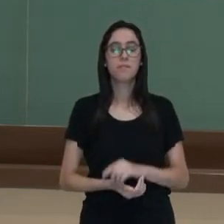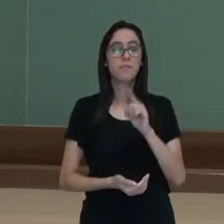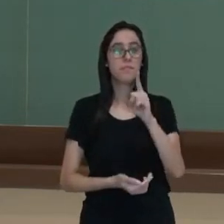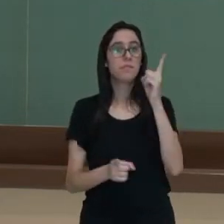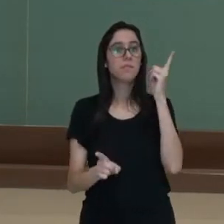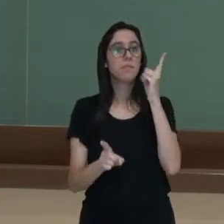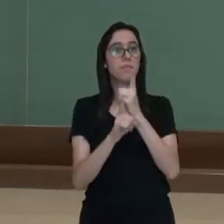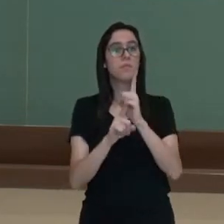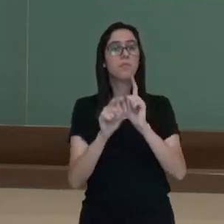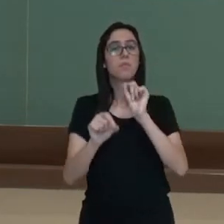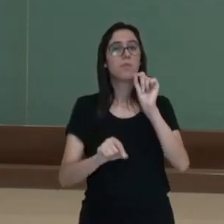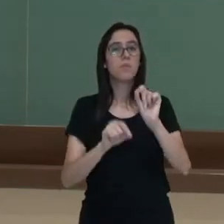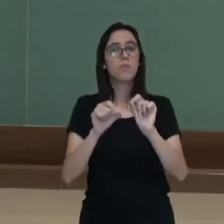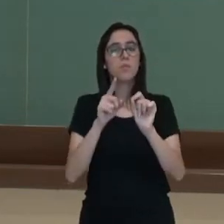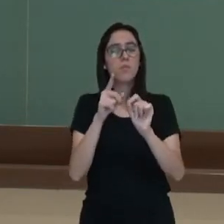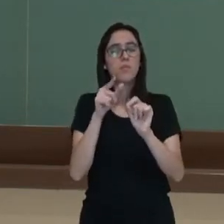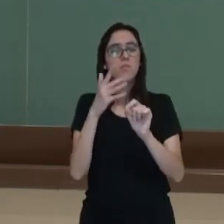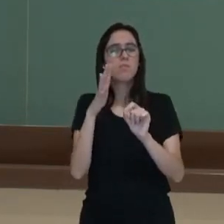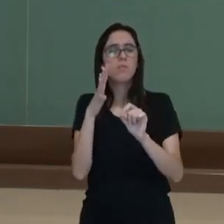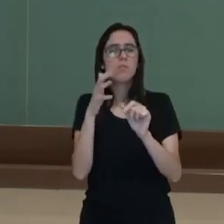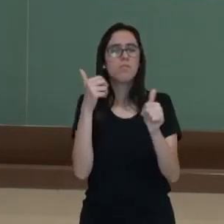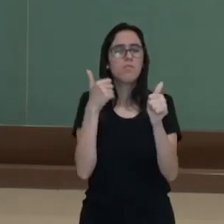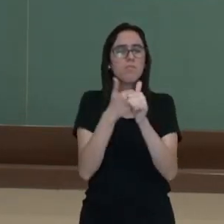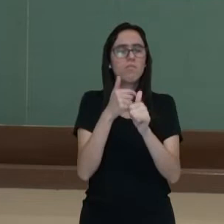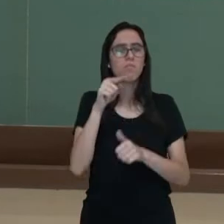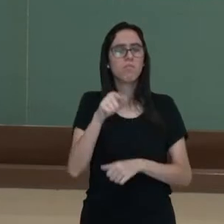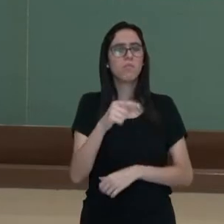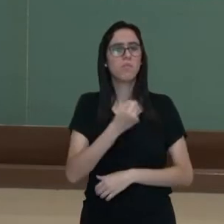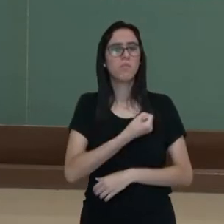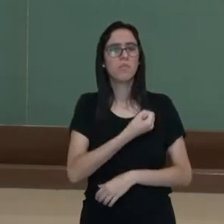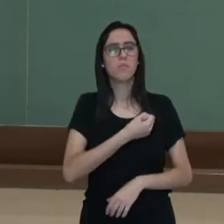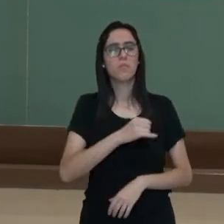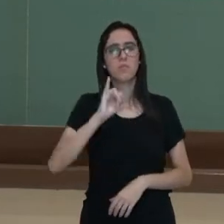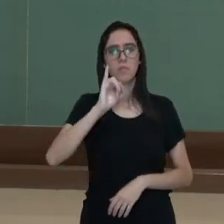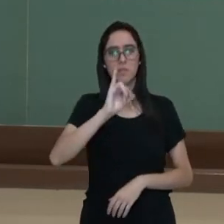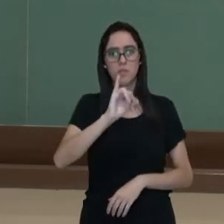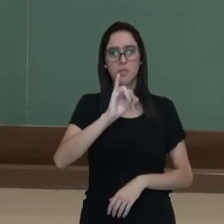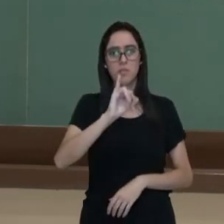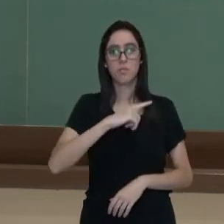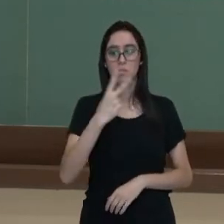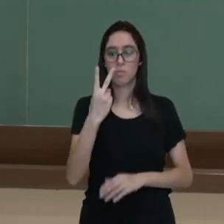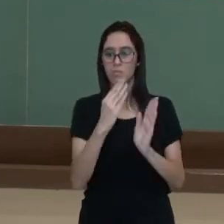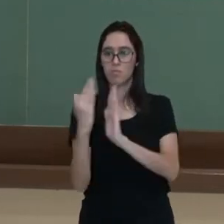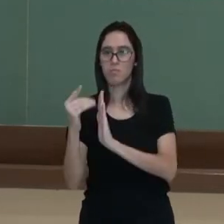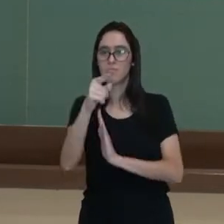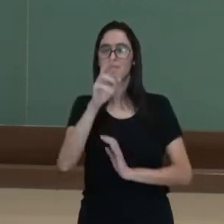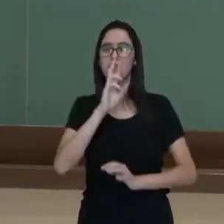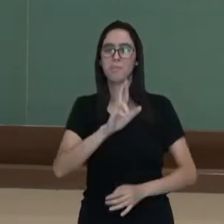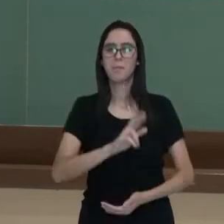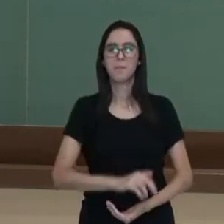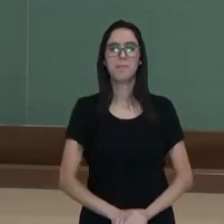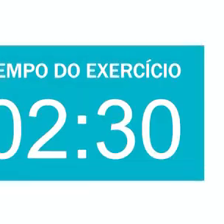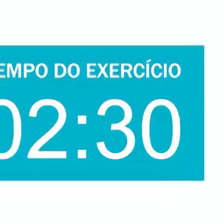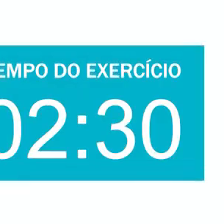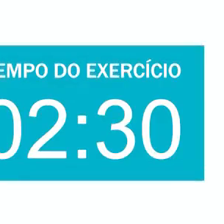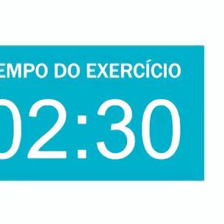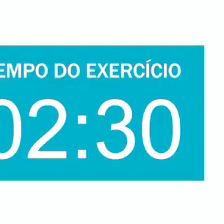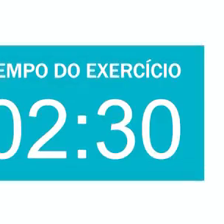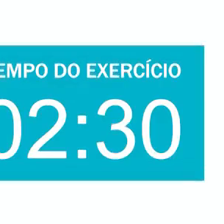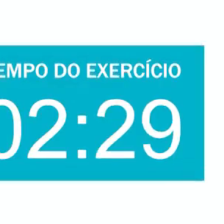valor aproximado desse número racional com 2 casas decimais. Faz aí.